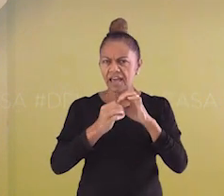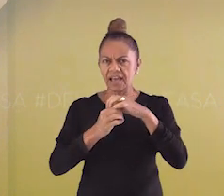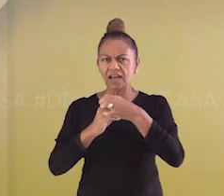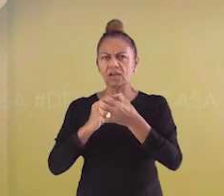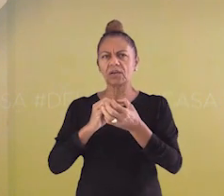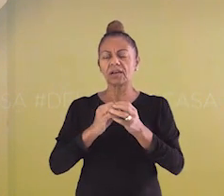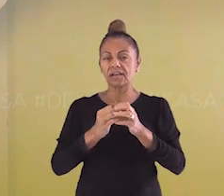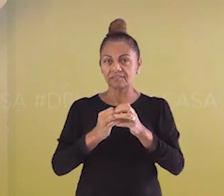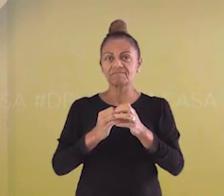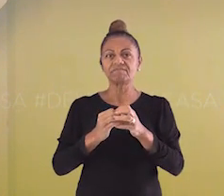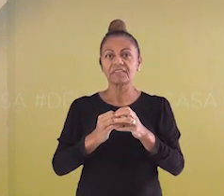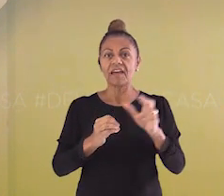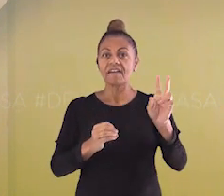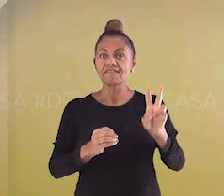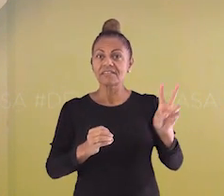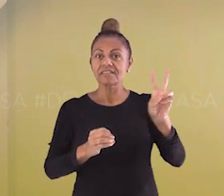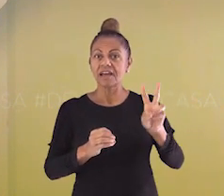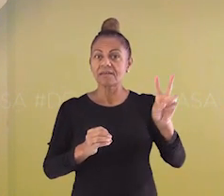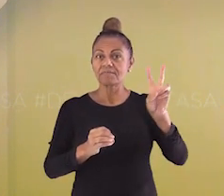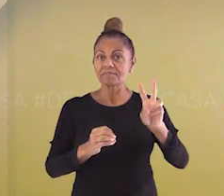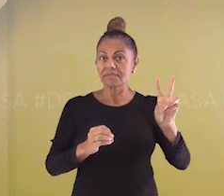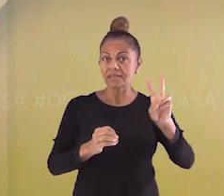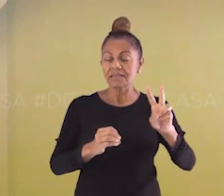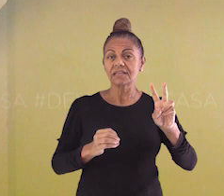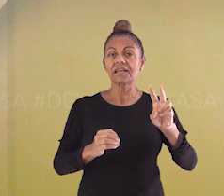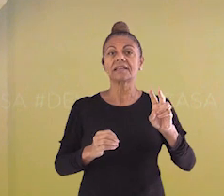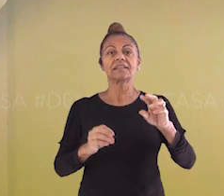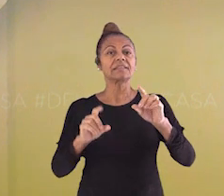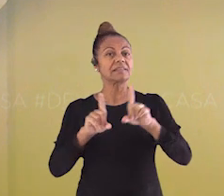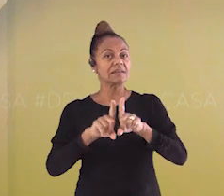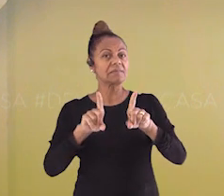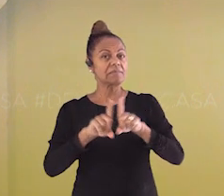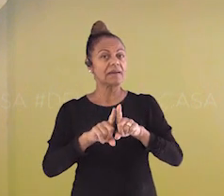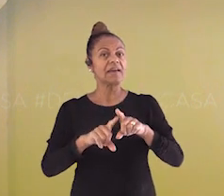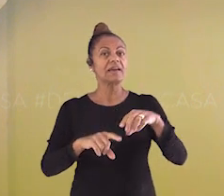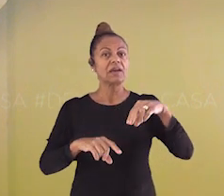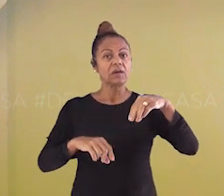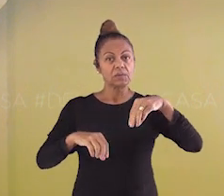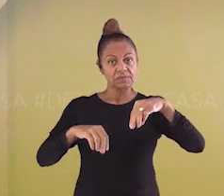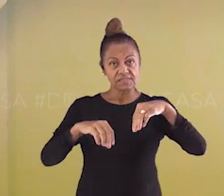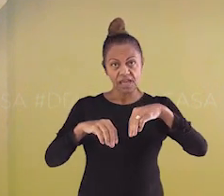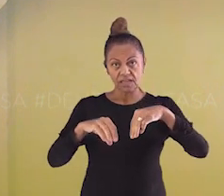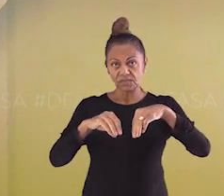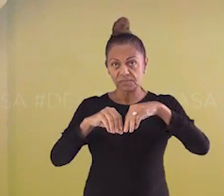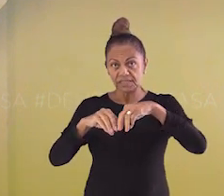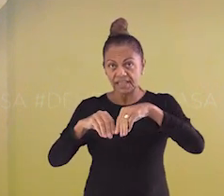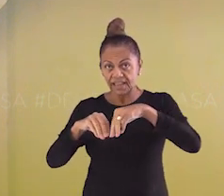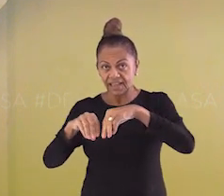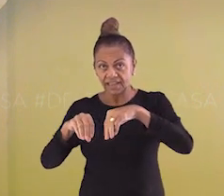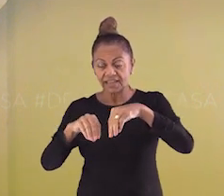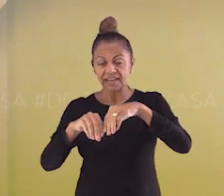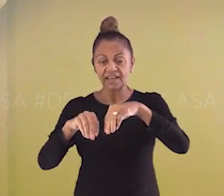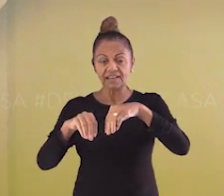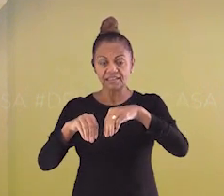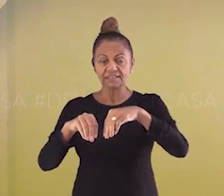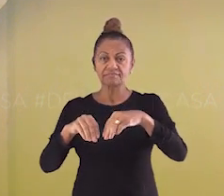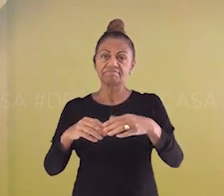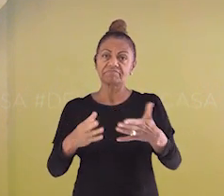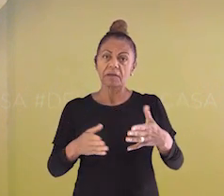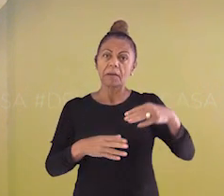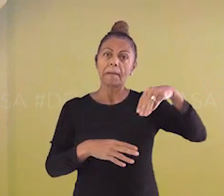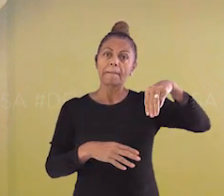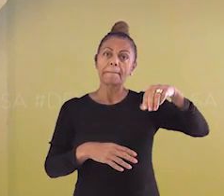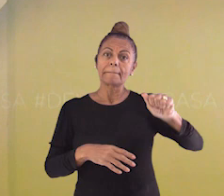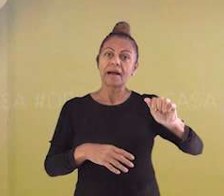por eles. São as vitaminas e os sais minerais. Os macronutrientes são necessários em maior